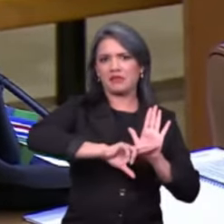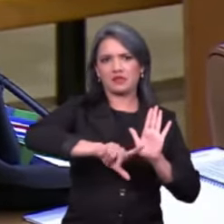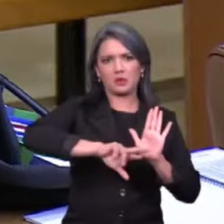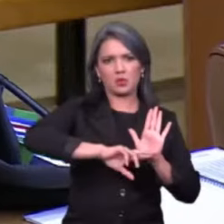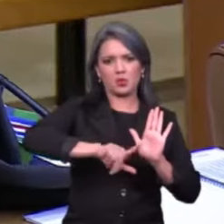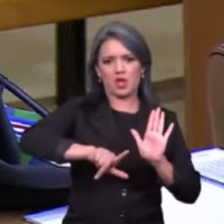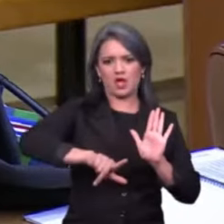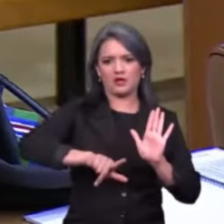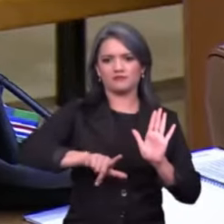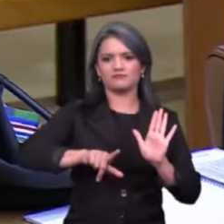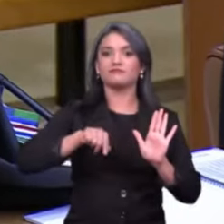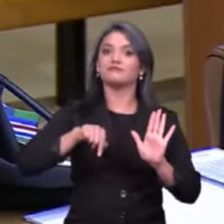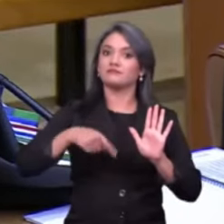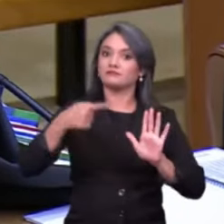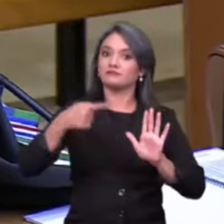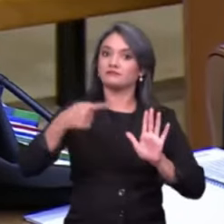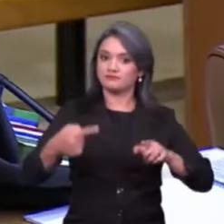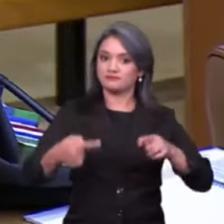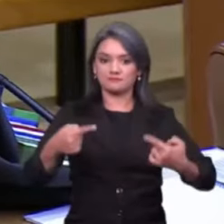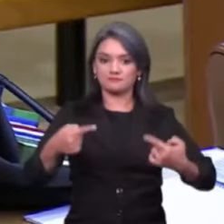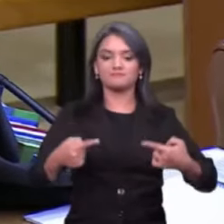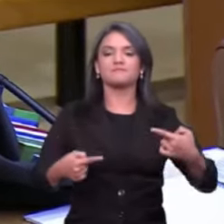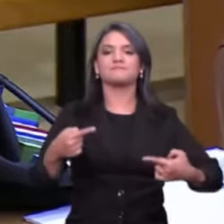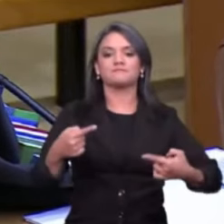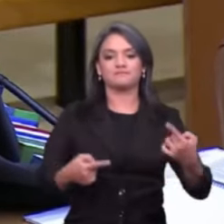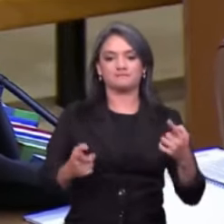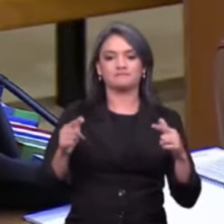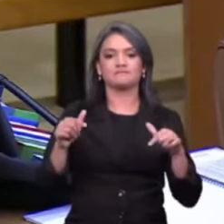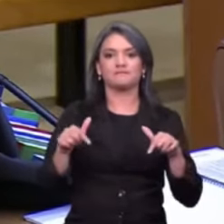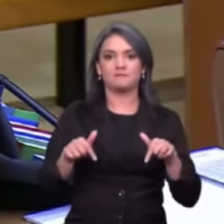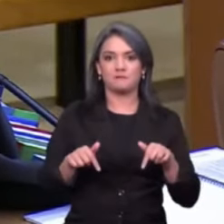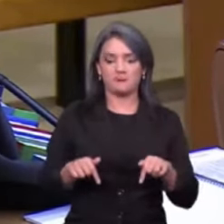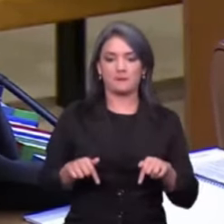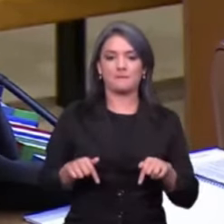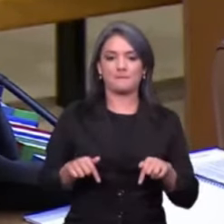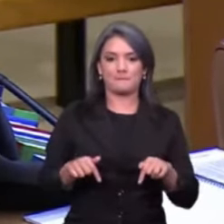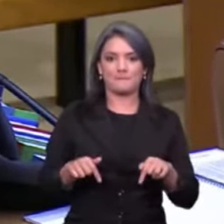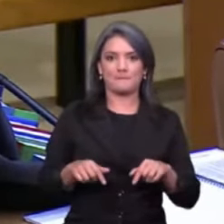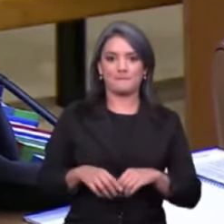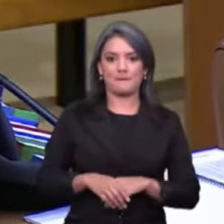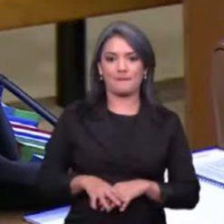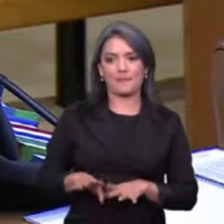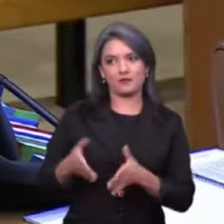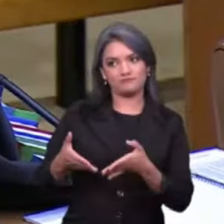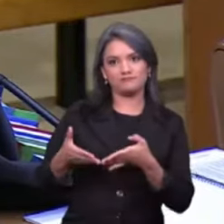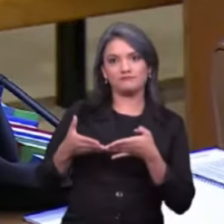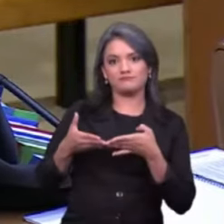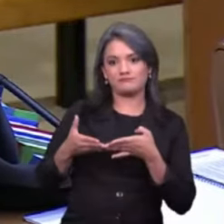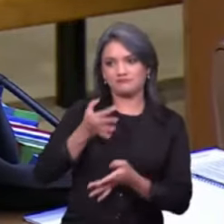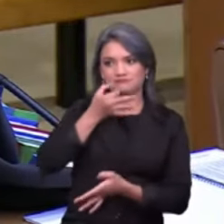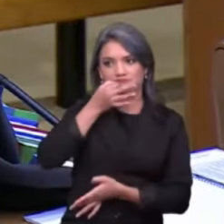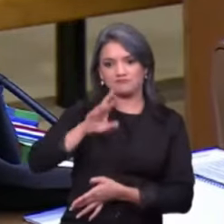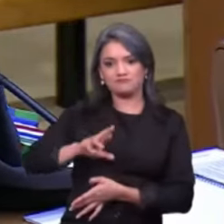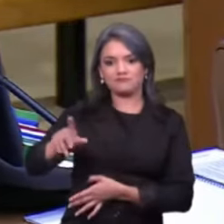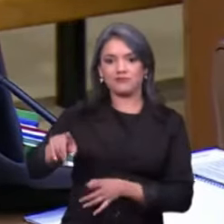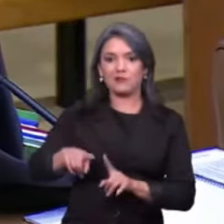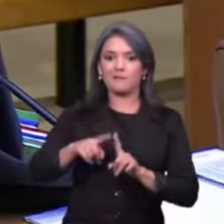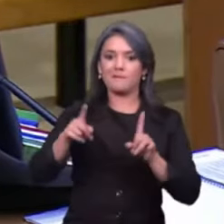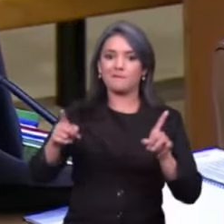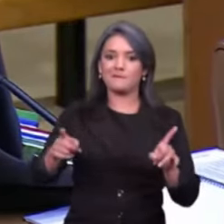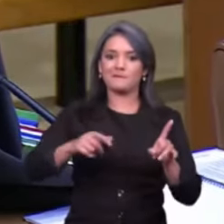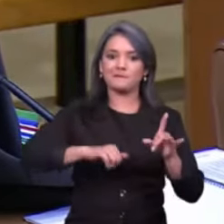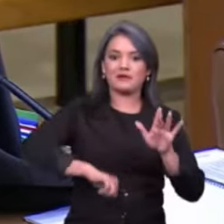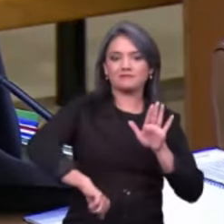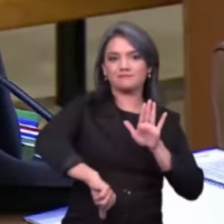que é o que nós estamos tratando com a devida vênia aos entendimentos em contrário, é uma tarefa do